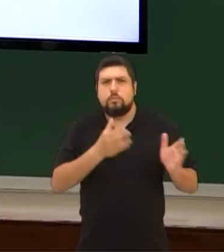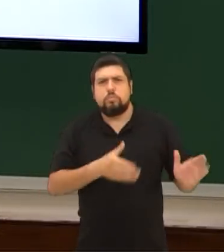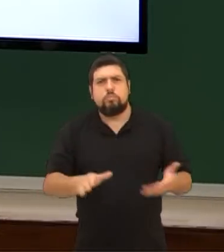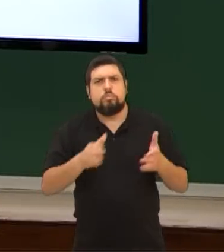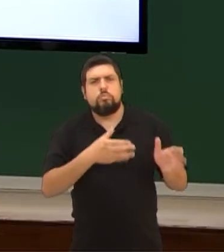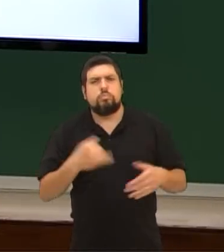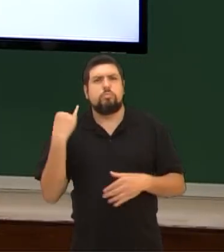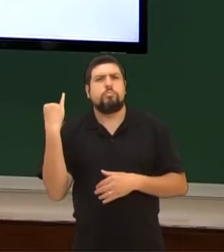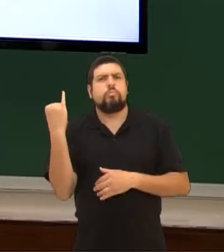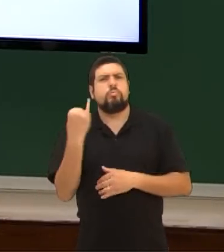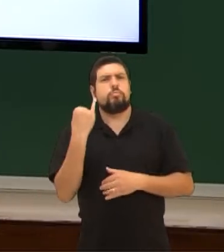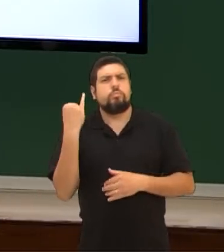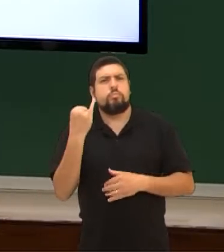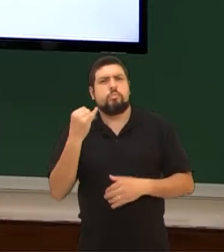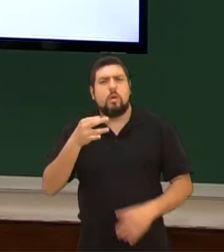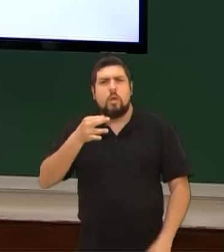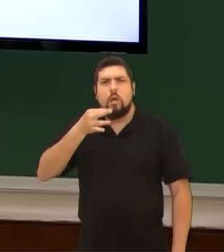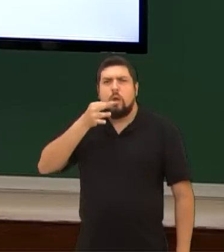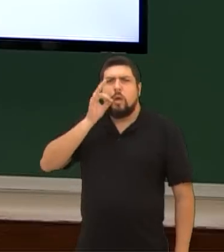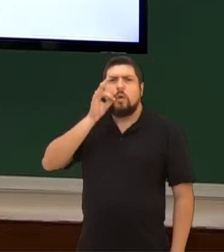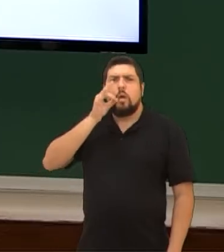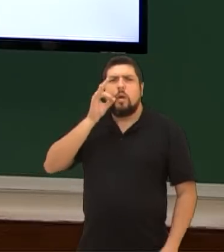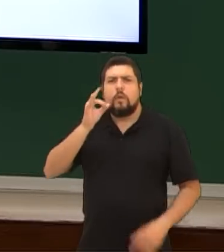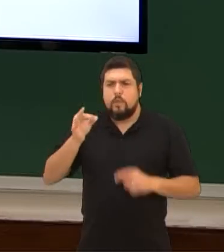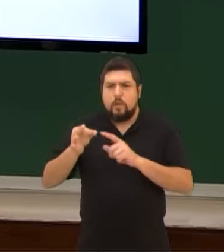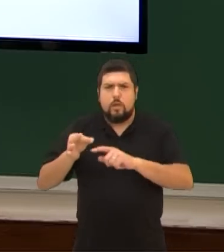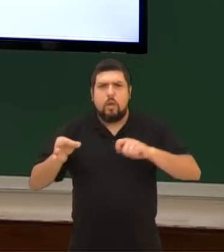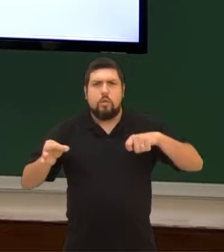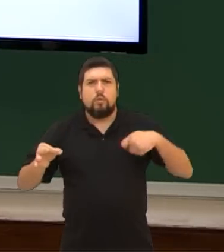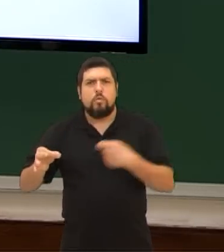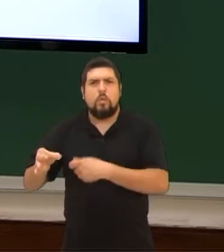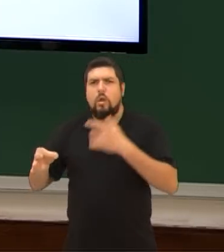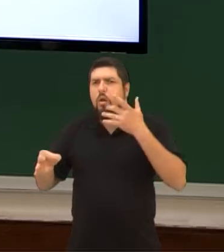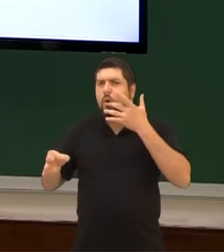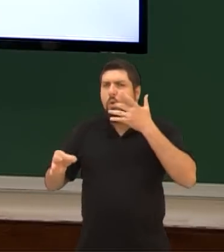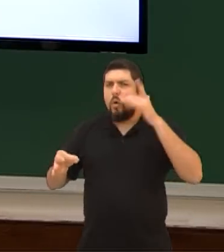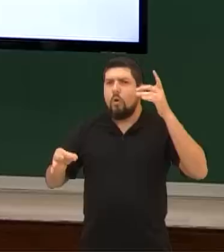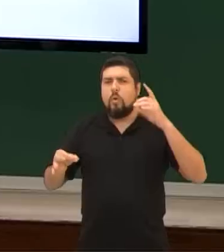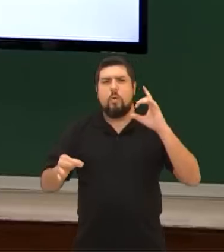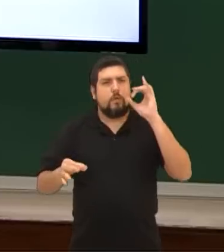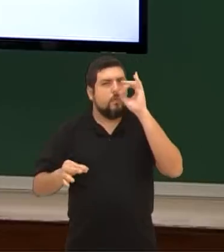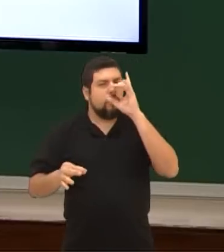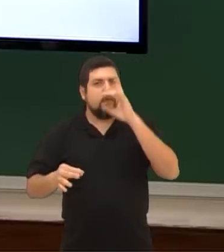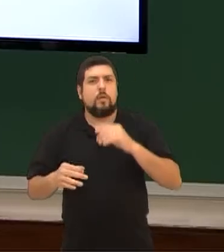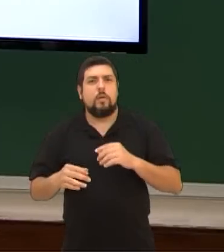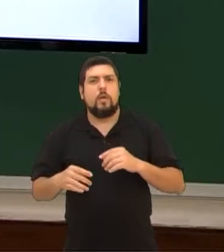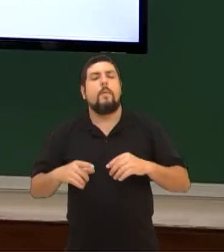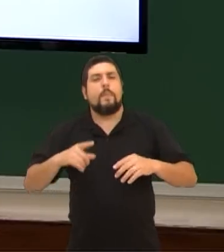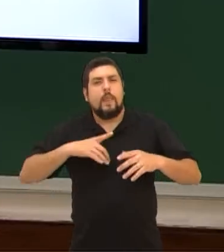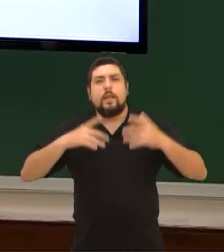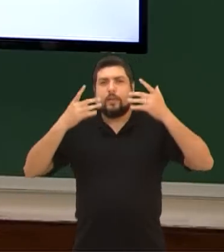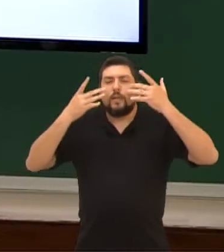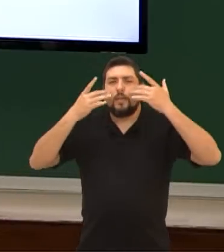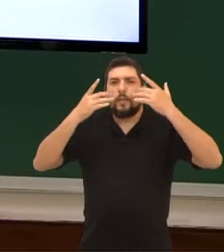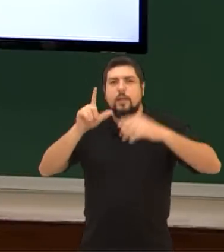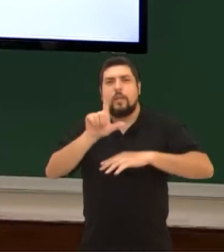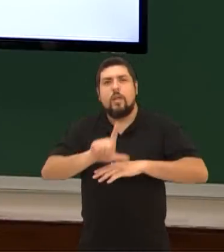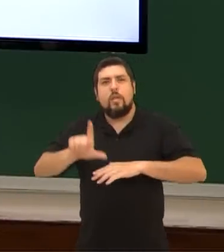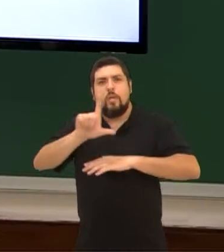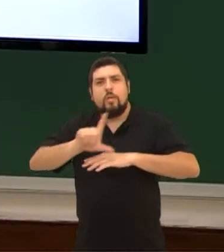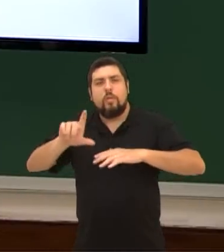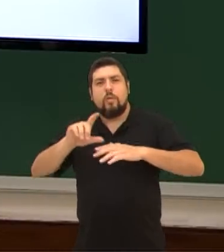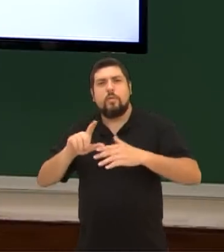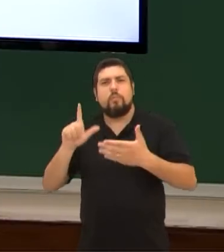que o café passou a ser chamado de Ouro Verde. Inclusive, Ouro Verde é o nome do teatro em Londrina, Teatro Ouro Verde,